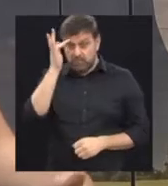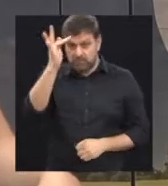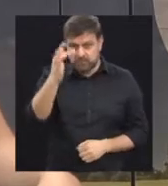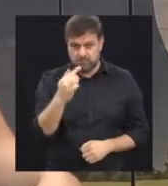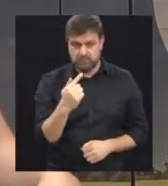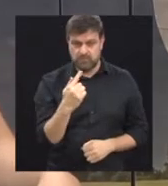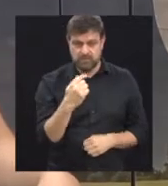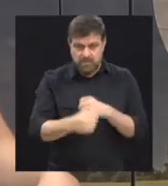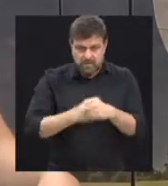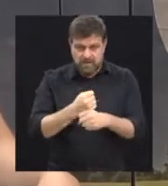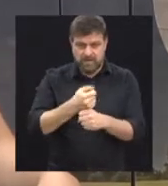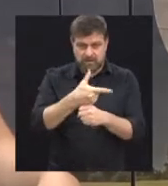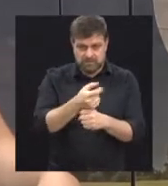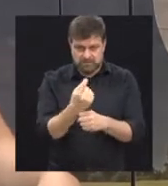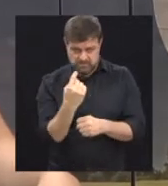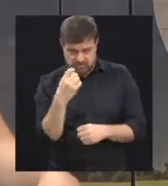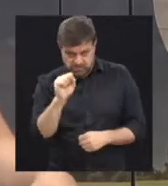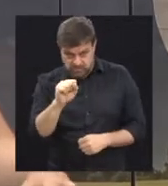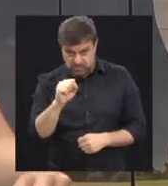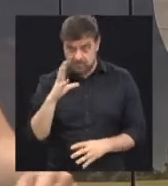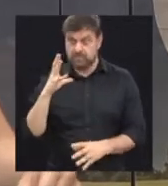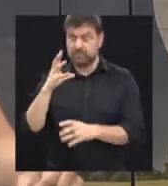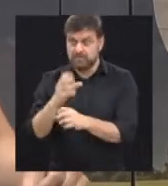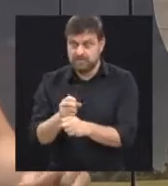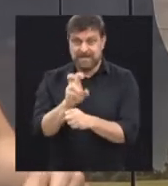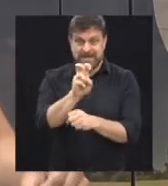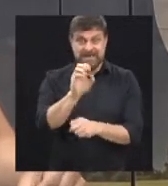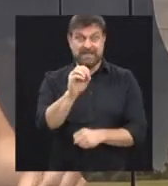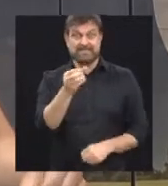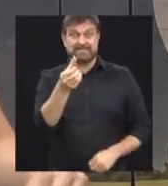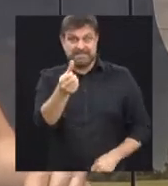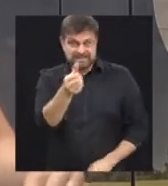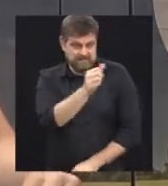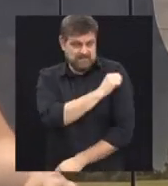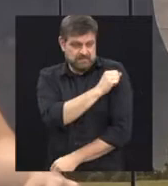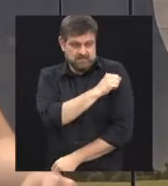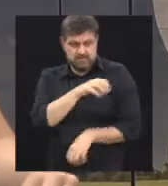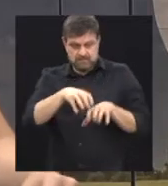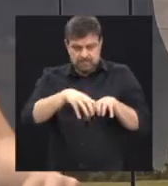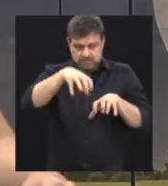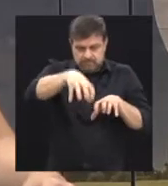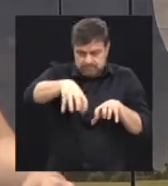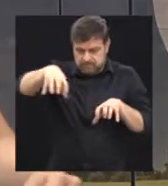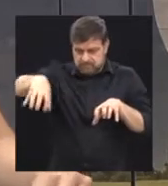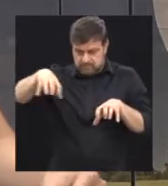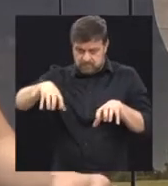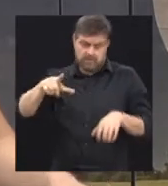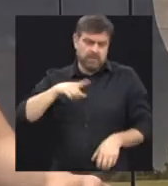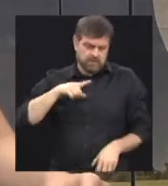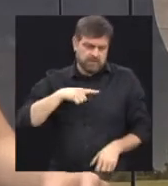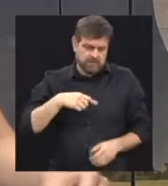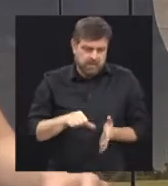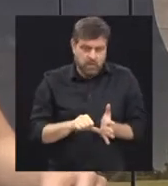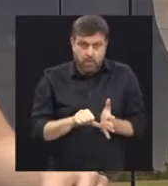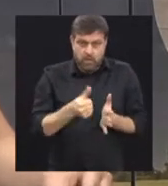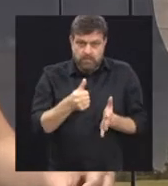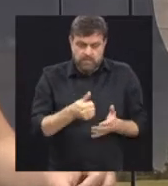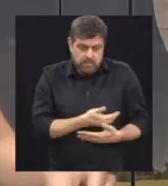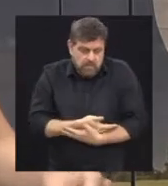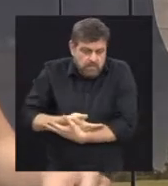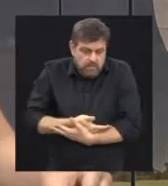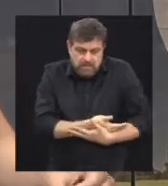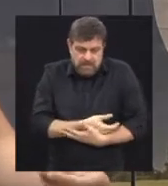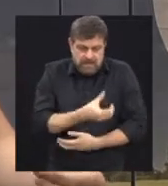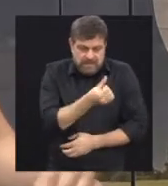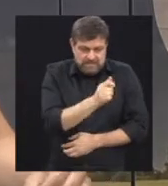já temos aí a projeção de 506 alunos. E as crianças ficam em agrupamentos, então nós temos desde o berçário, que atende crianças